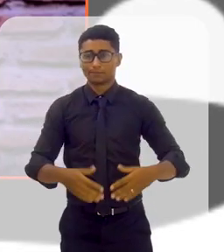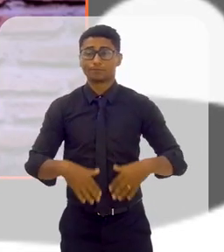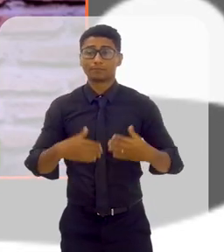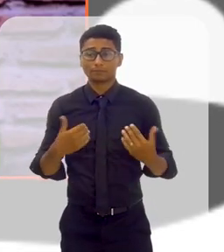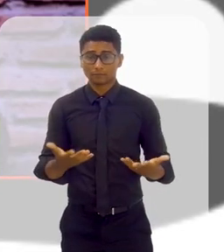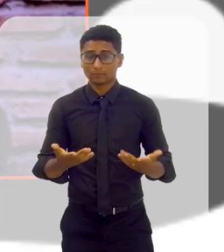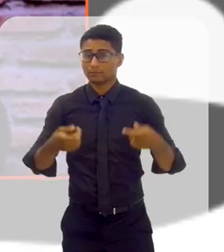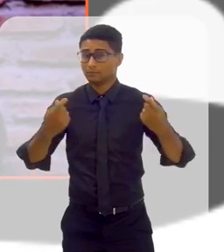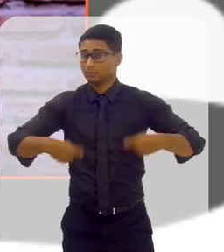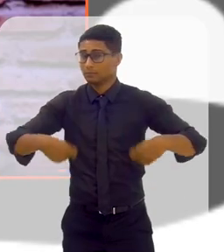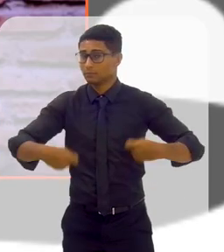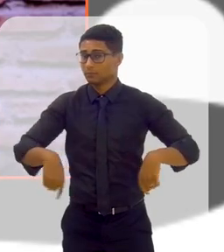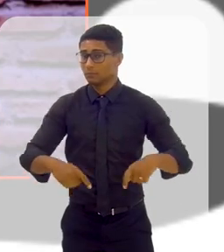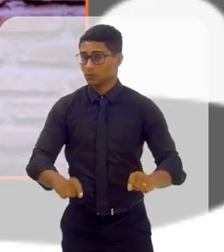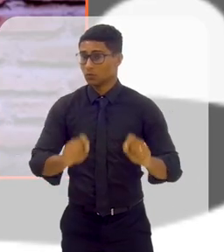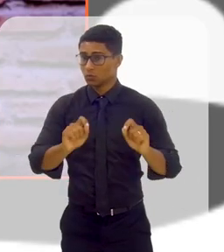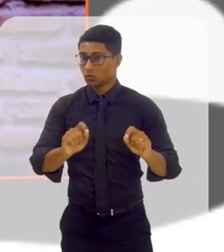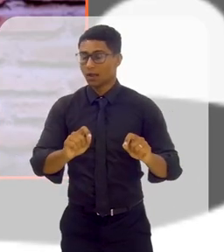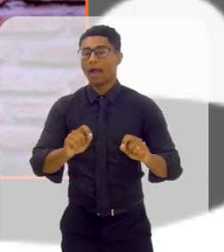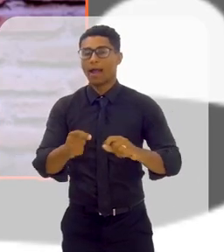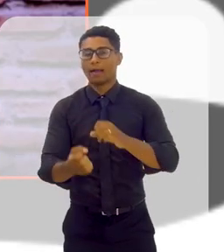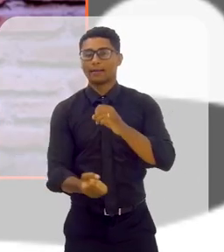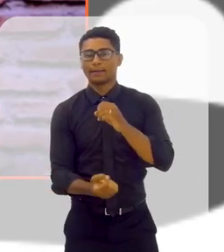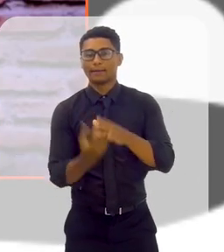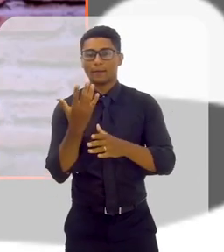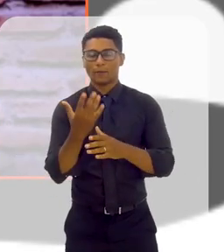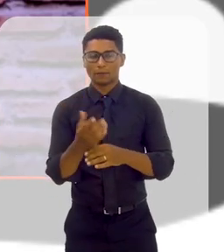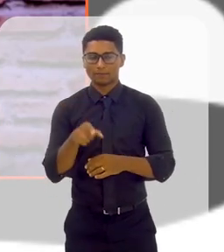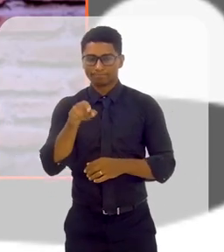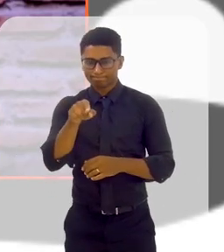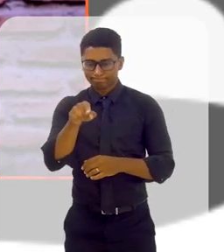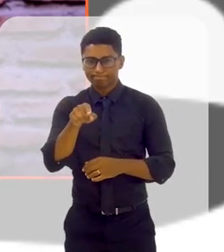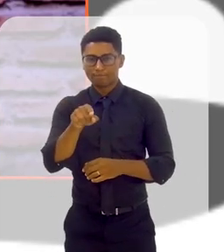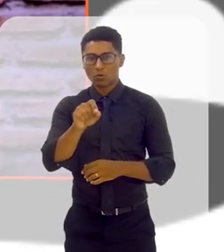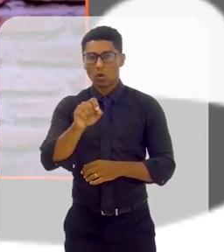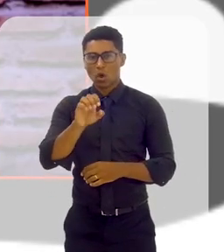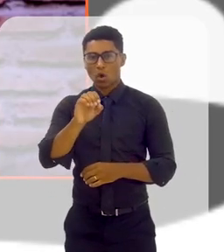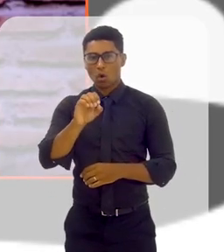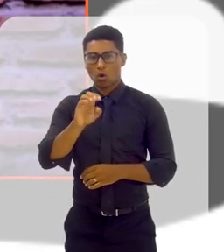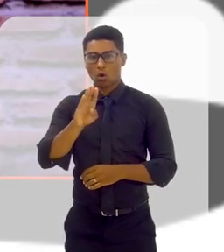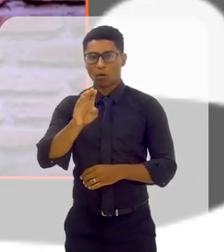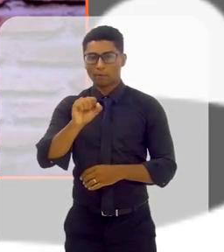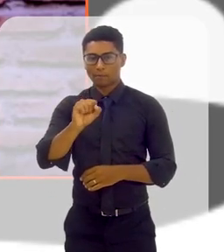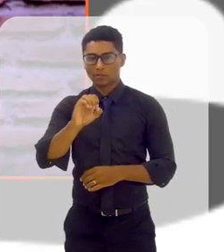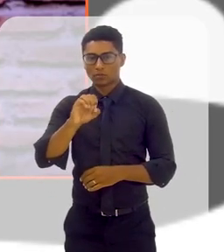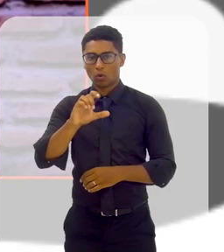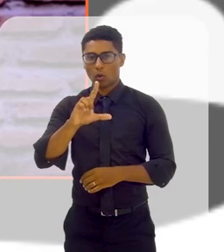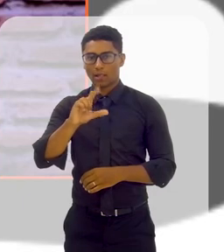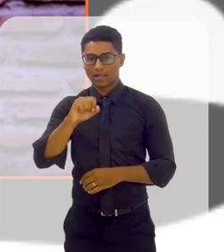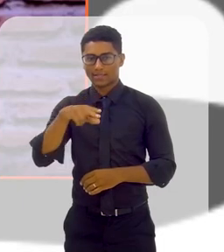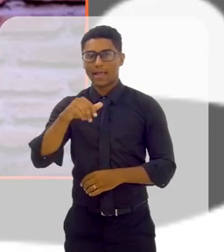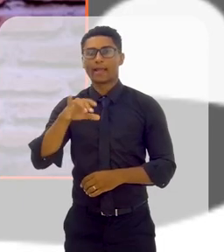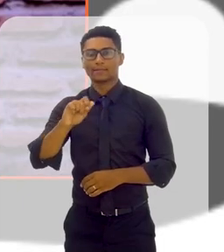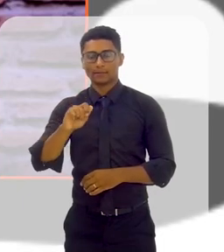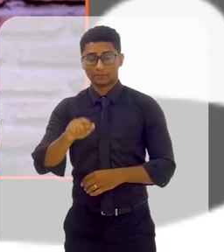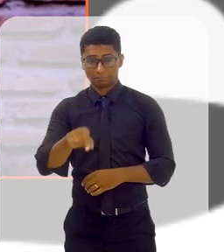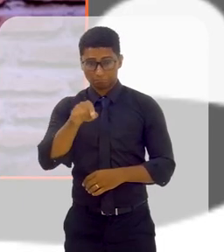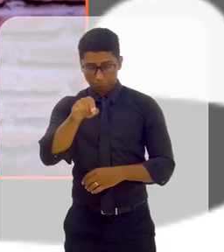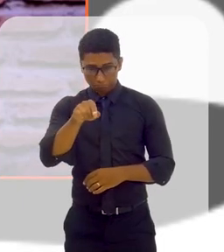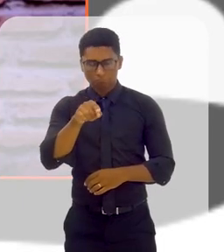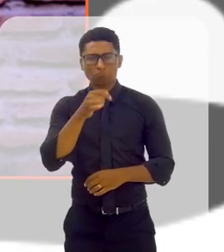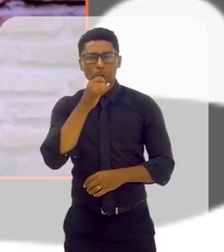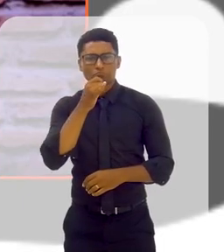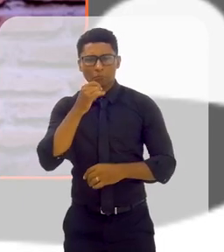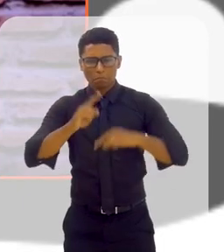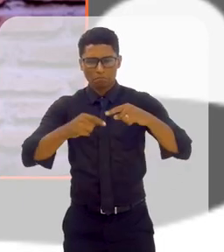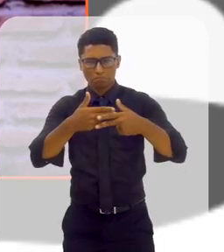a demanda criou-se a obsolescência programada que significa Eu tenho um produto esse produto quebra